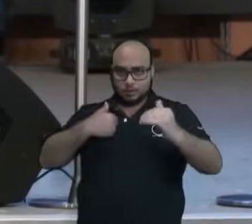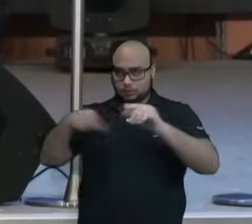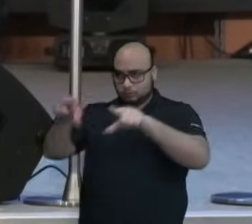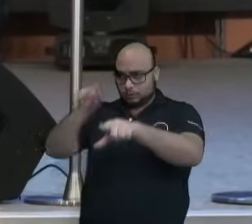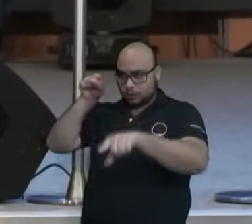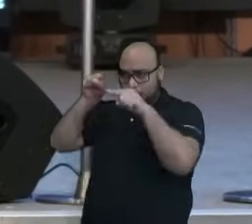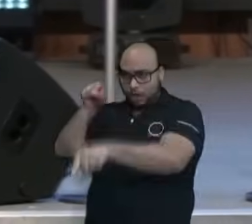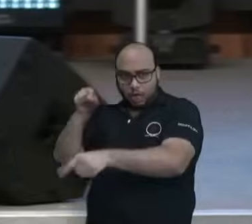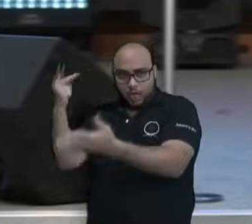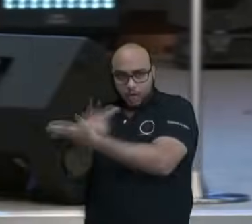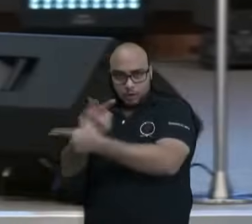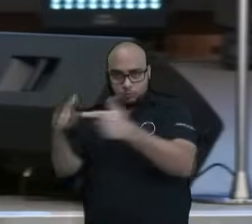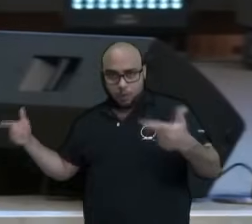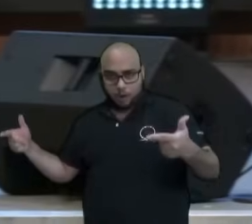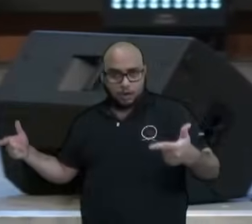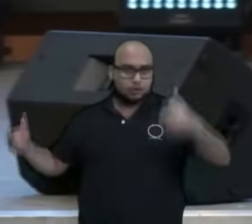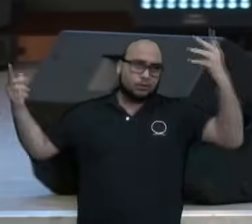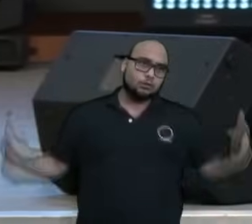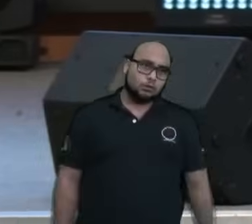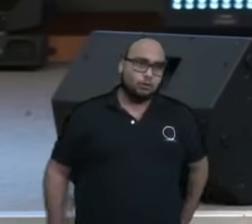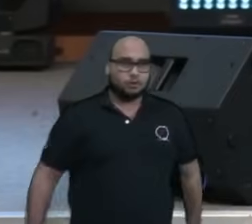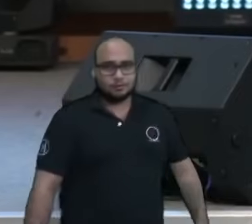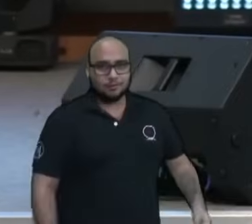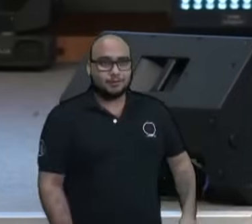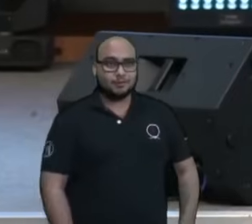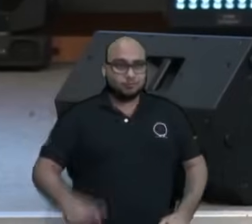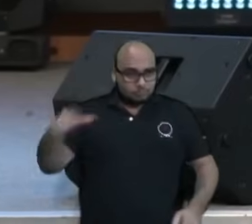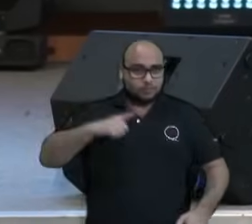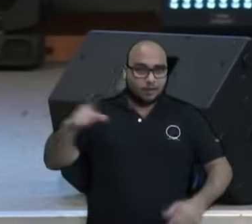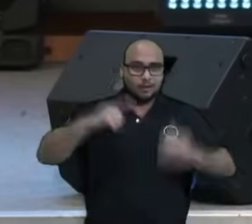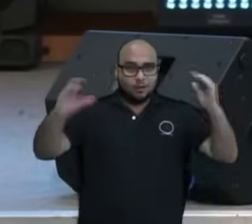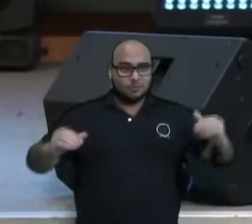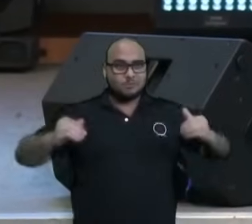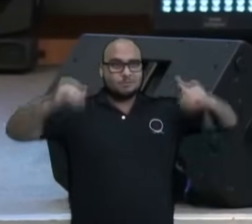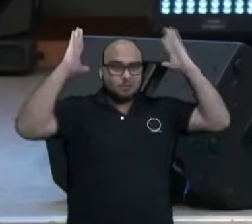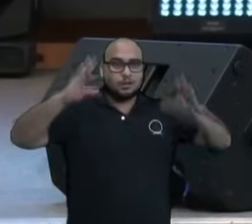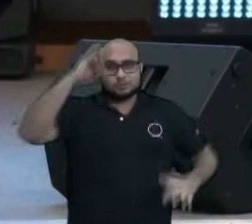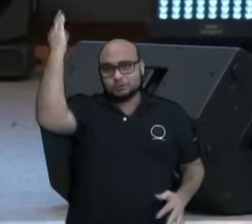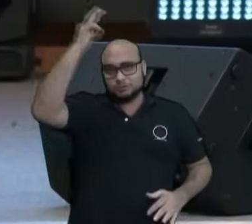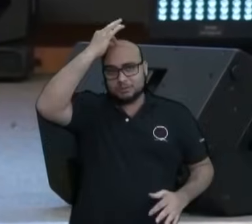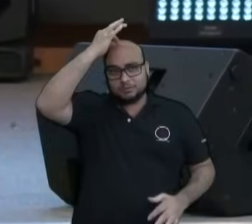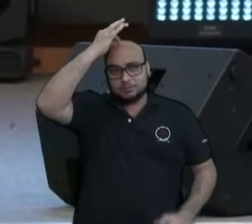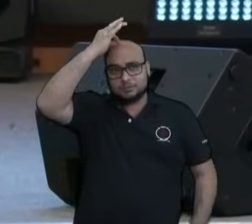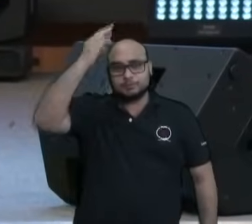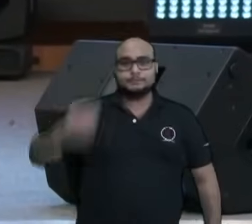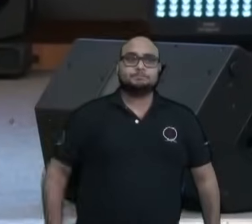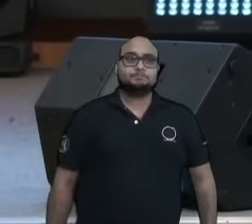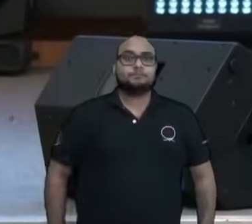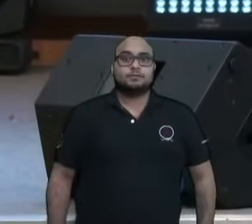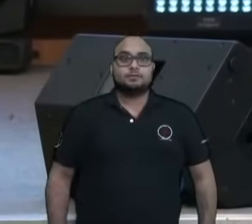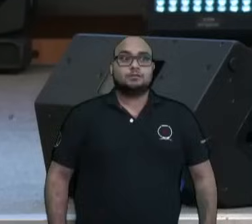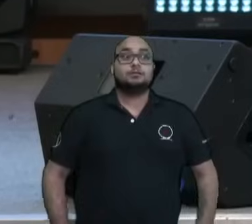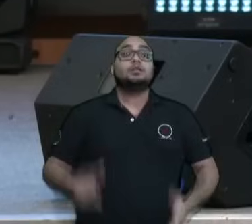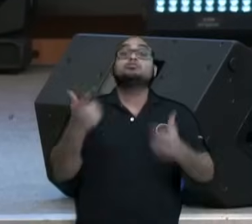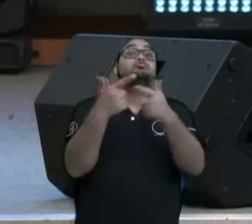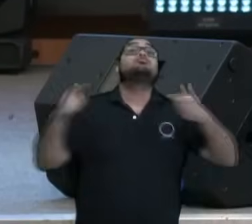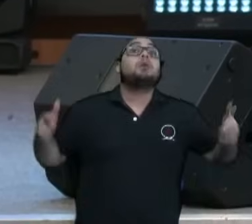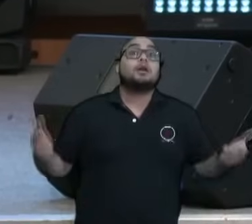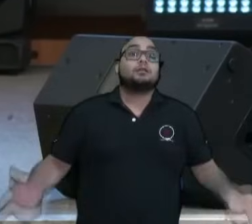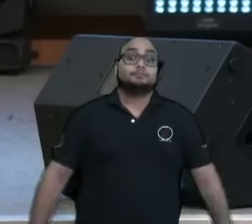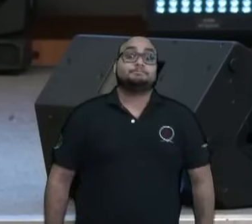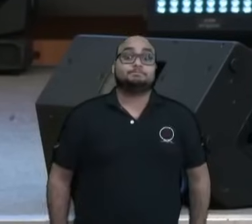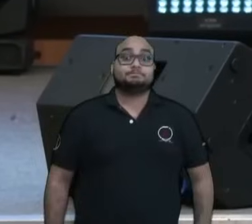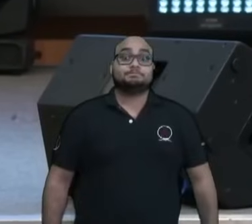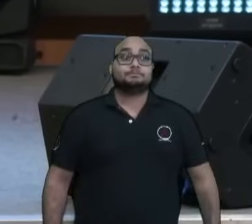falar de outras coisas mas vim com autoridade espiritual sobre a igreja zero pode ser inteligente